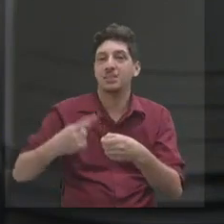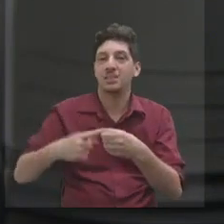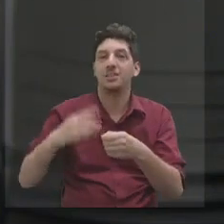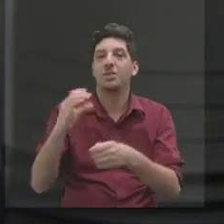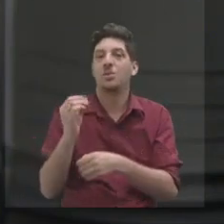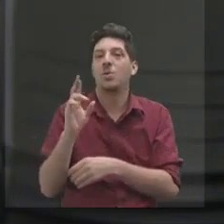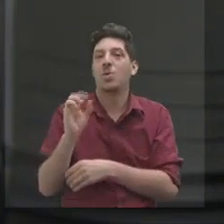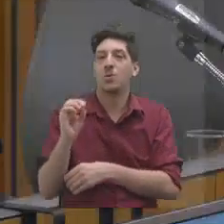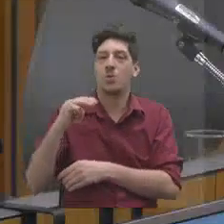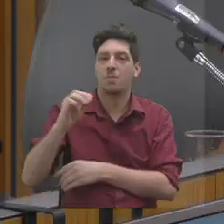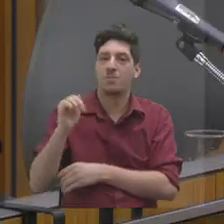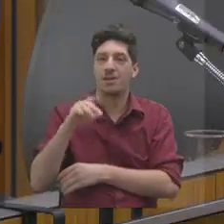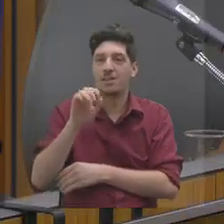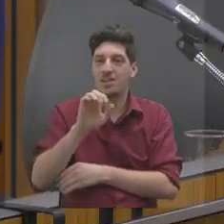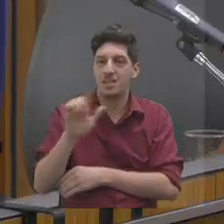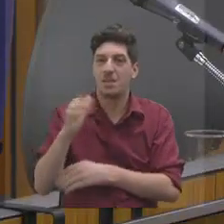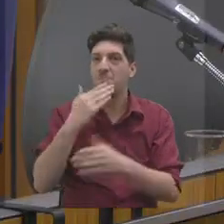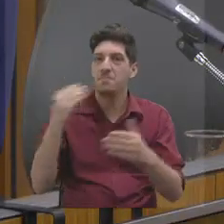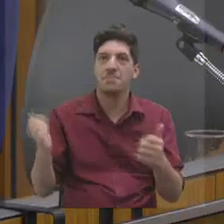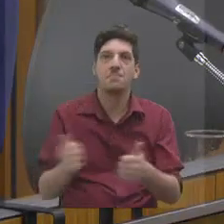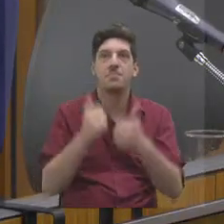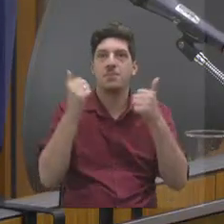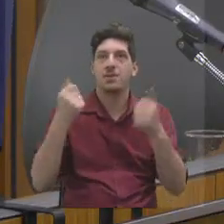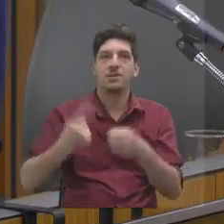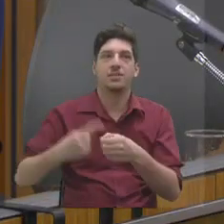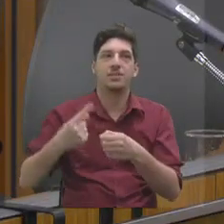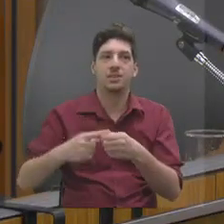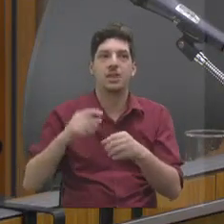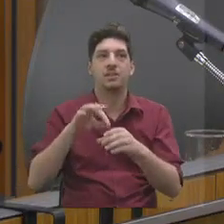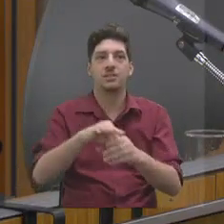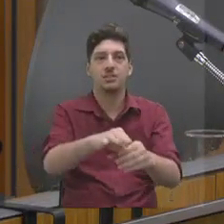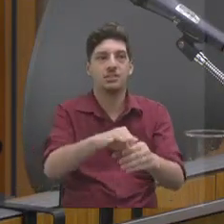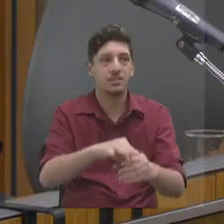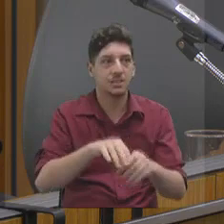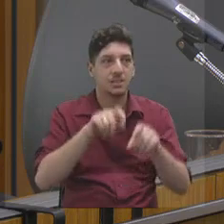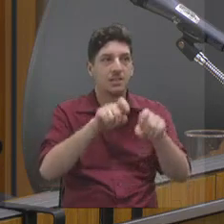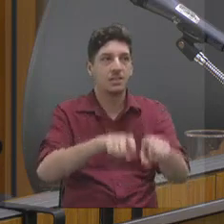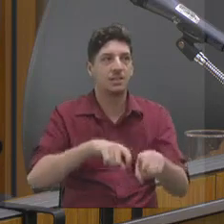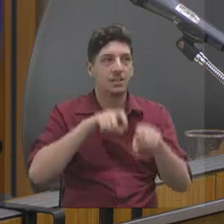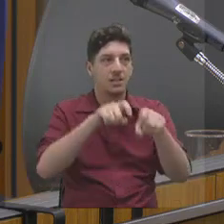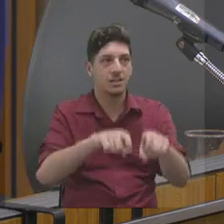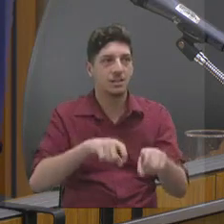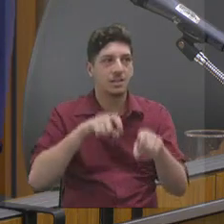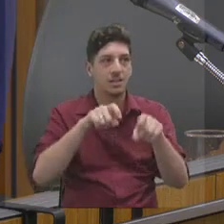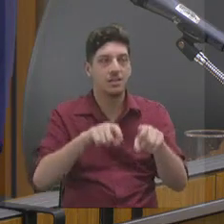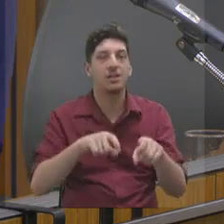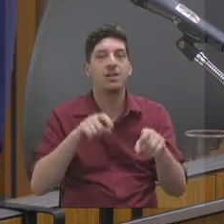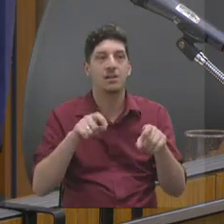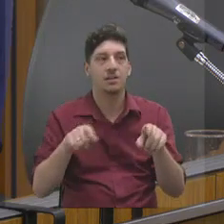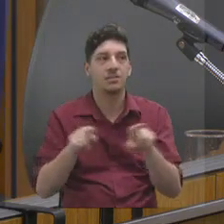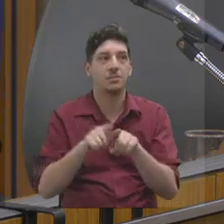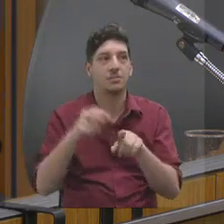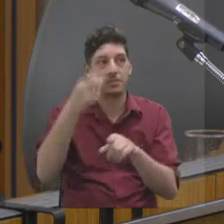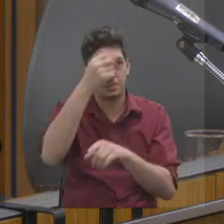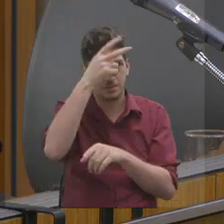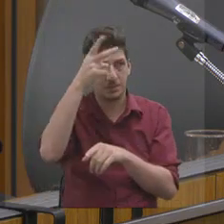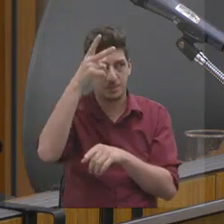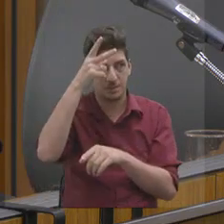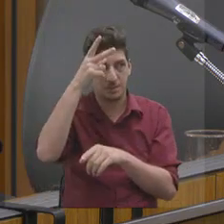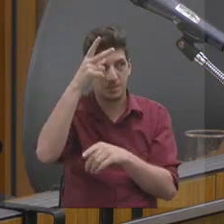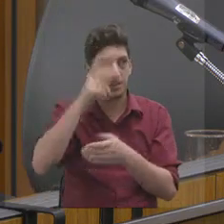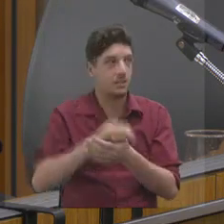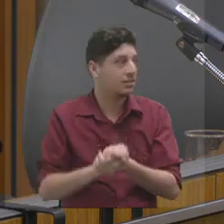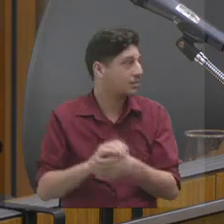uma das melhores cidades no agronegócio no país conduzido pelo prefeito Fernando Breno e eu quero aqui também